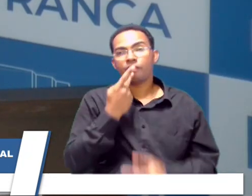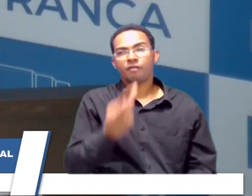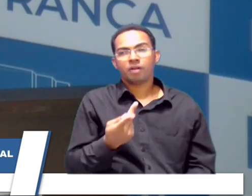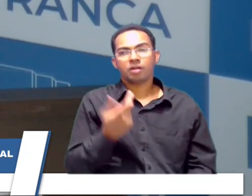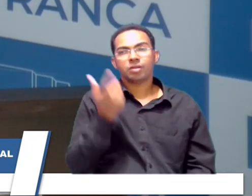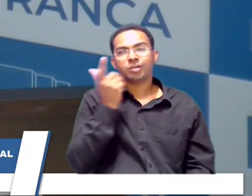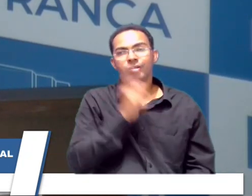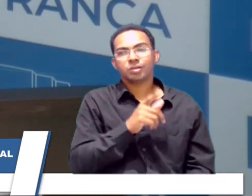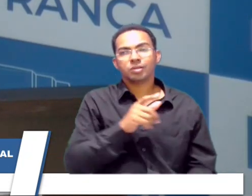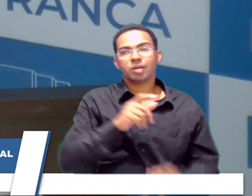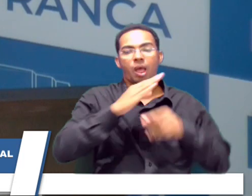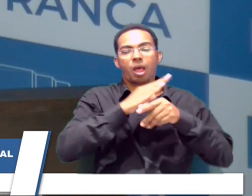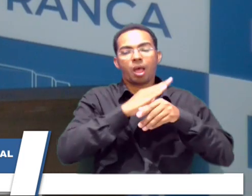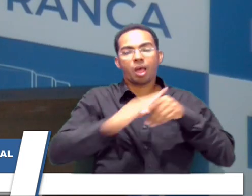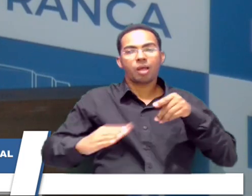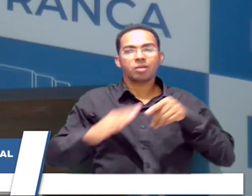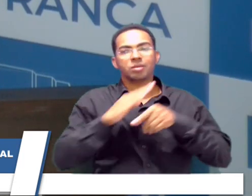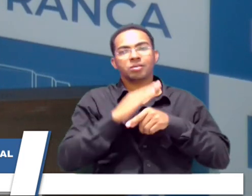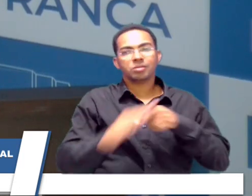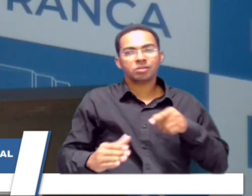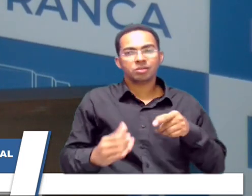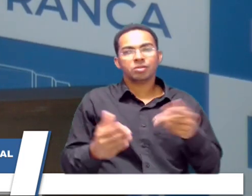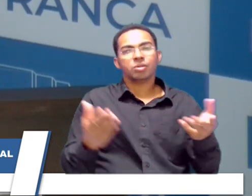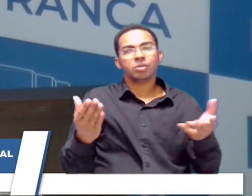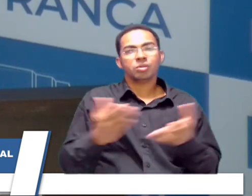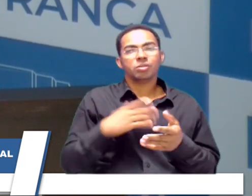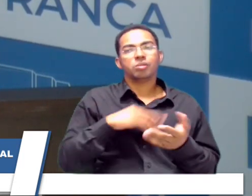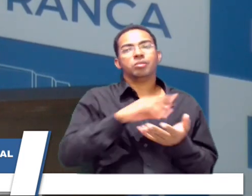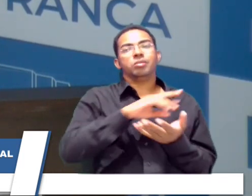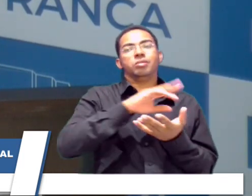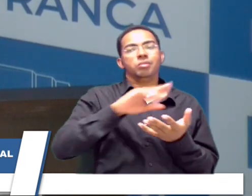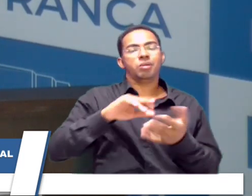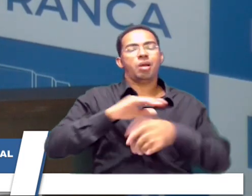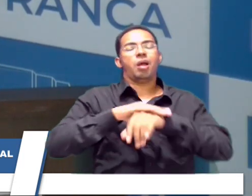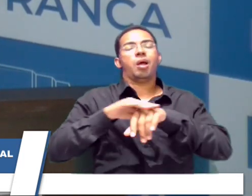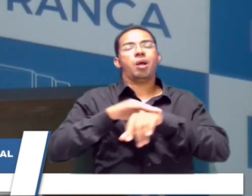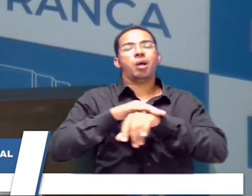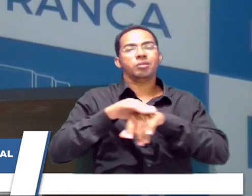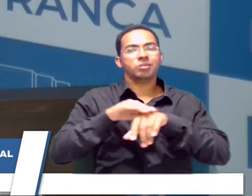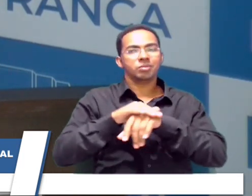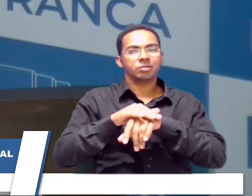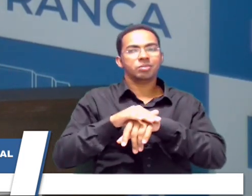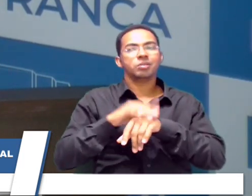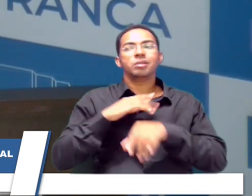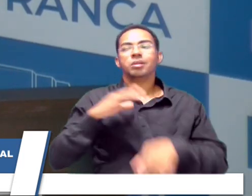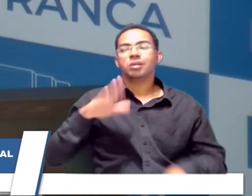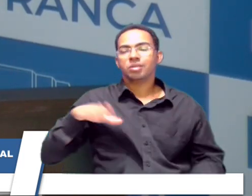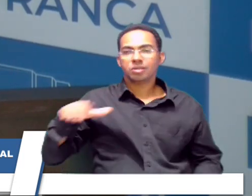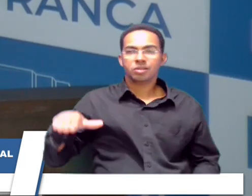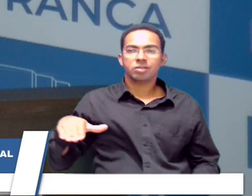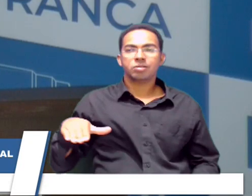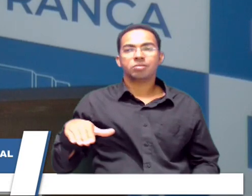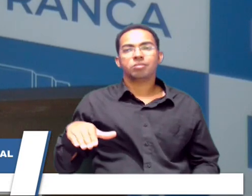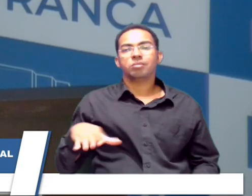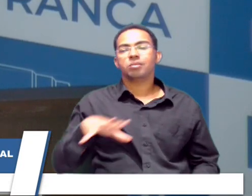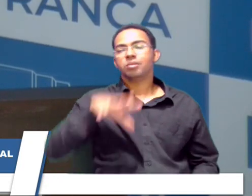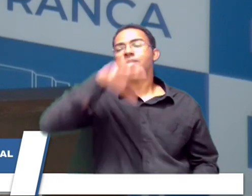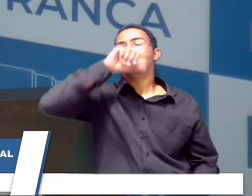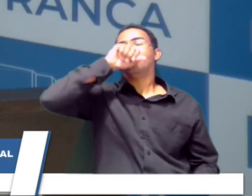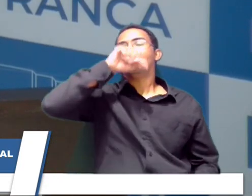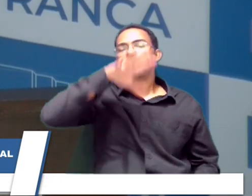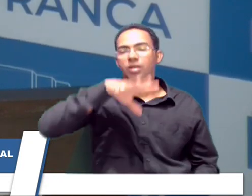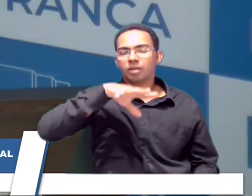comer um churrasco. E hoje a gente ter várias conversas. É ter criança que broncoaspira saliva